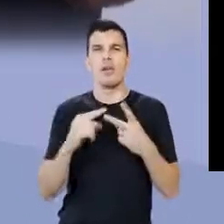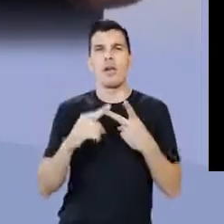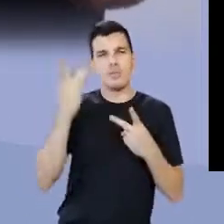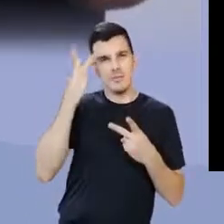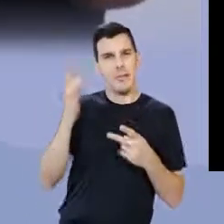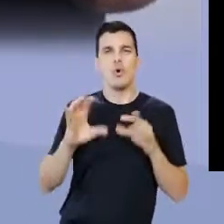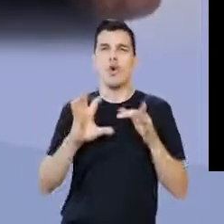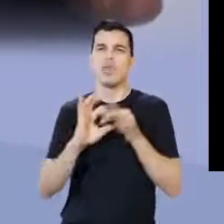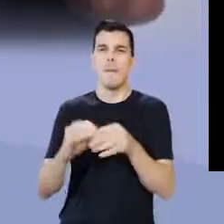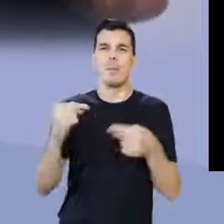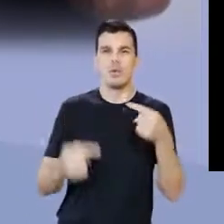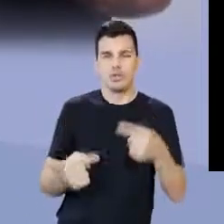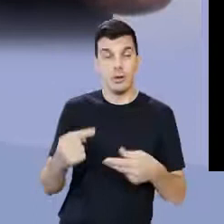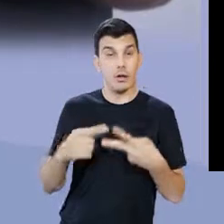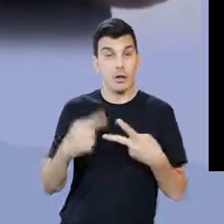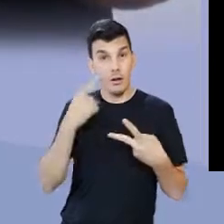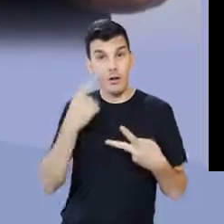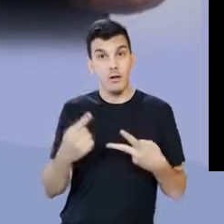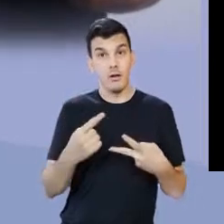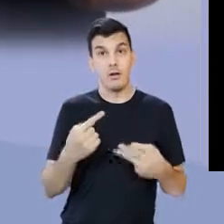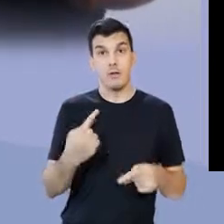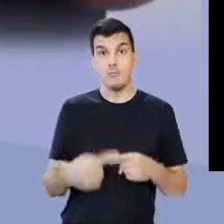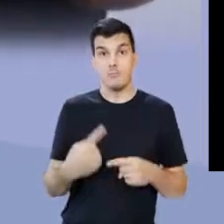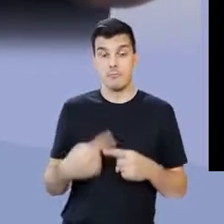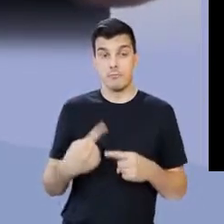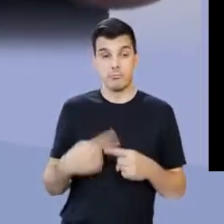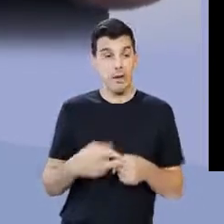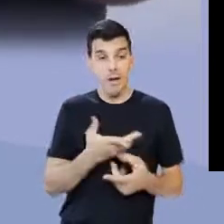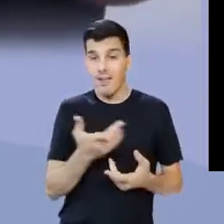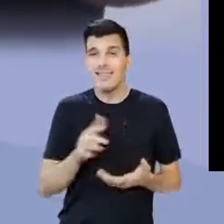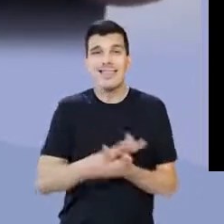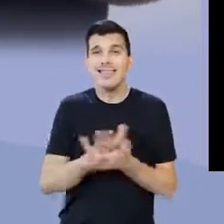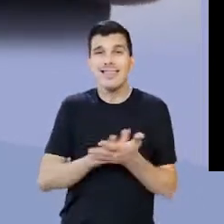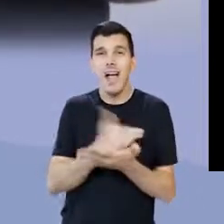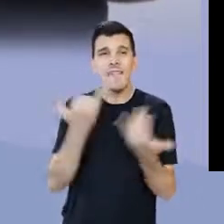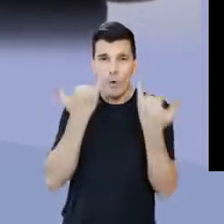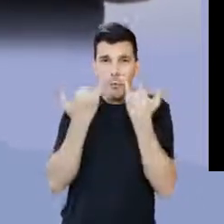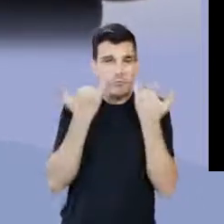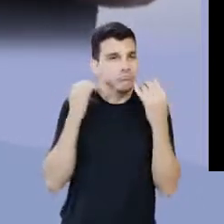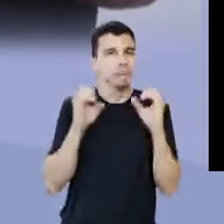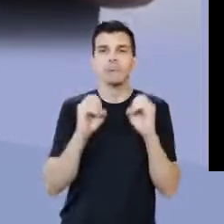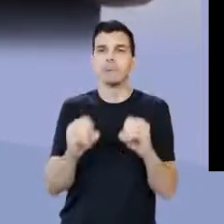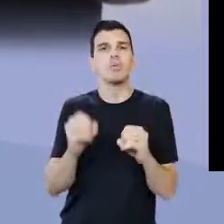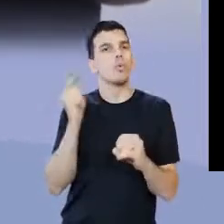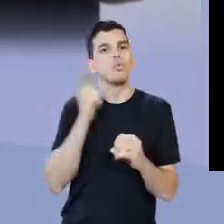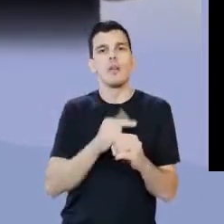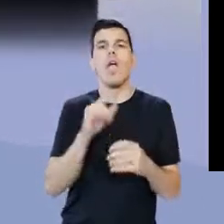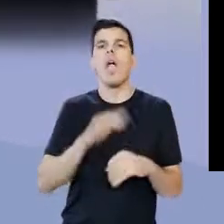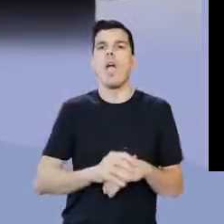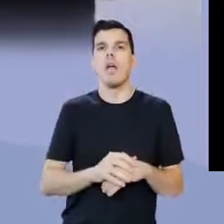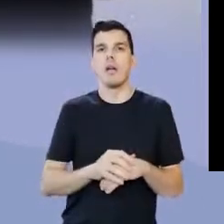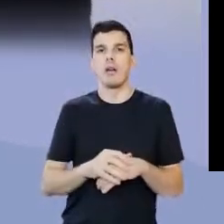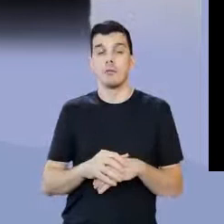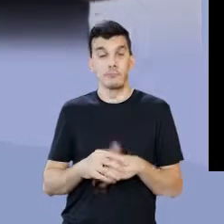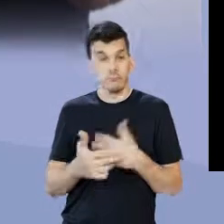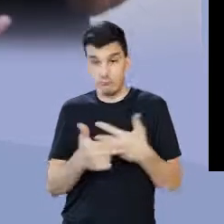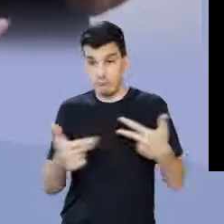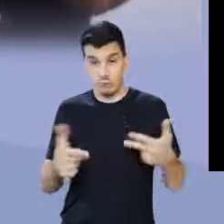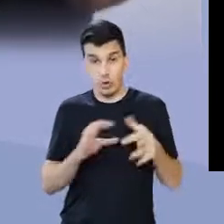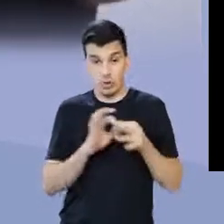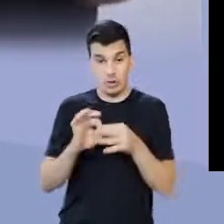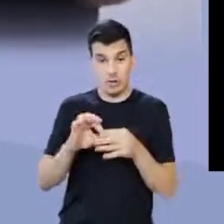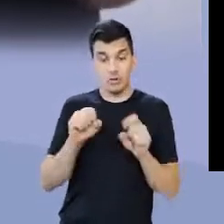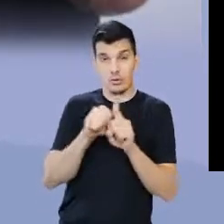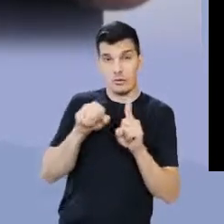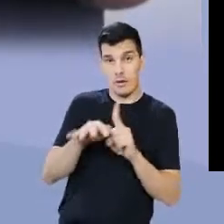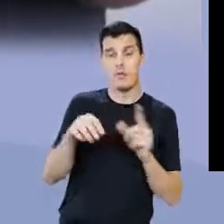gosta de política, esquecendo ele que o preço de uma caneta, de um pãozinho, qualquer coisa, é uma ação